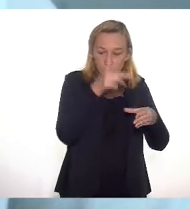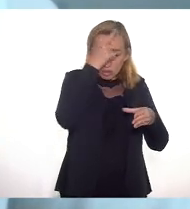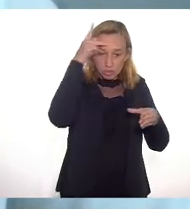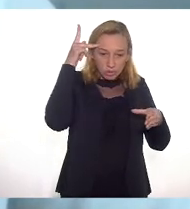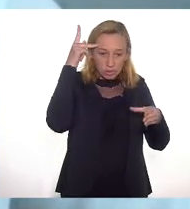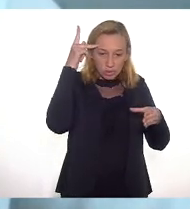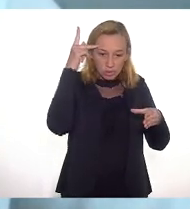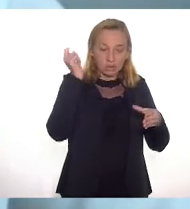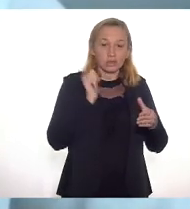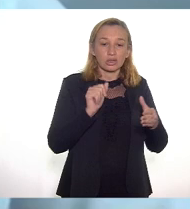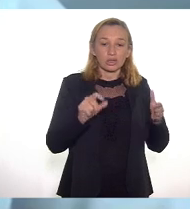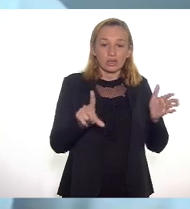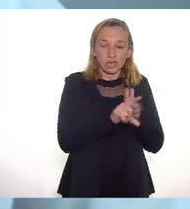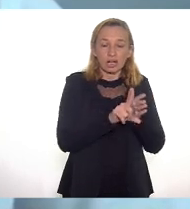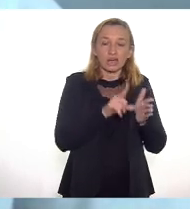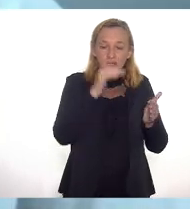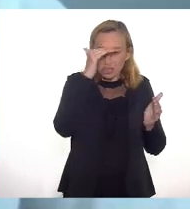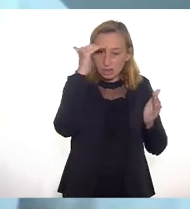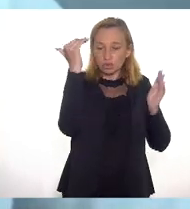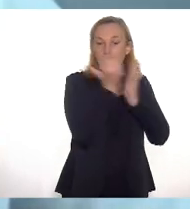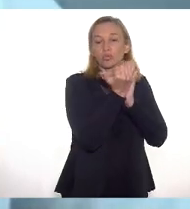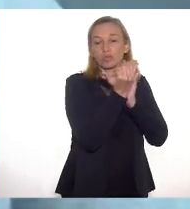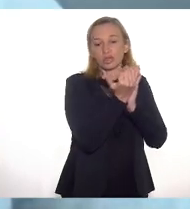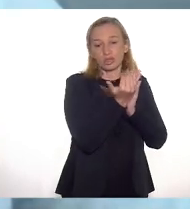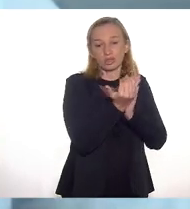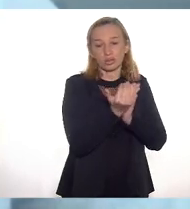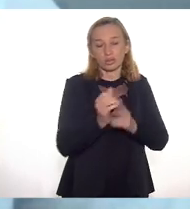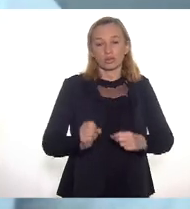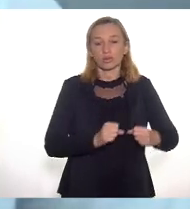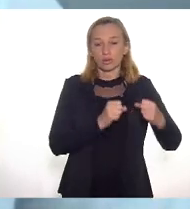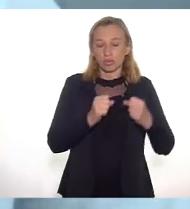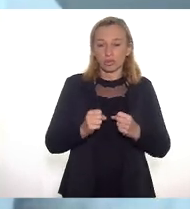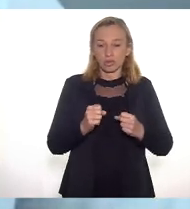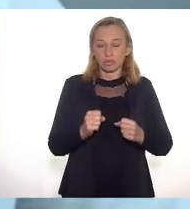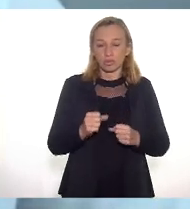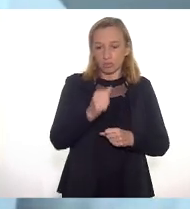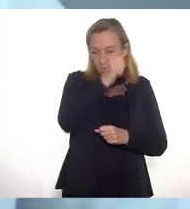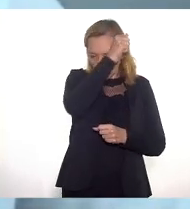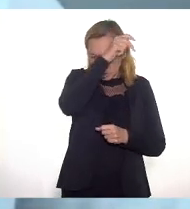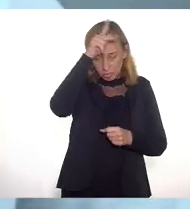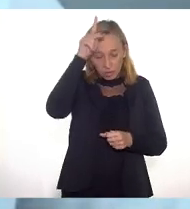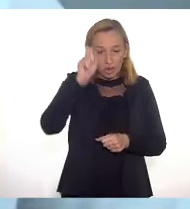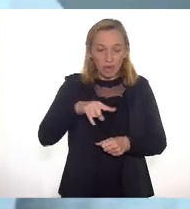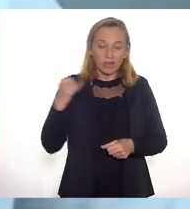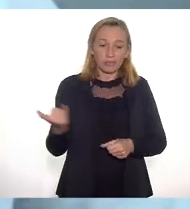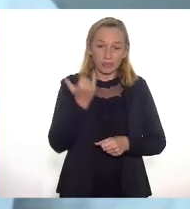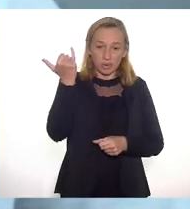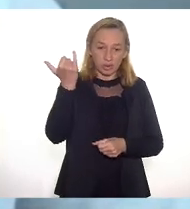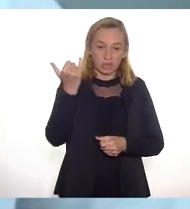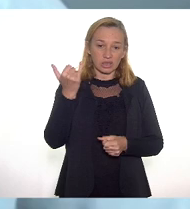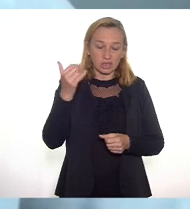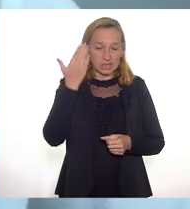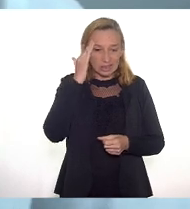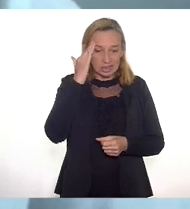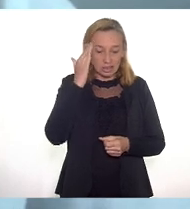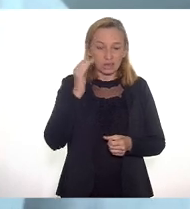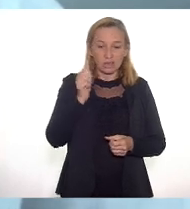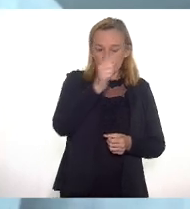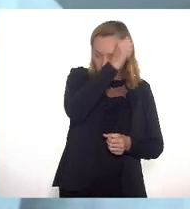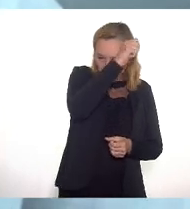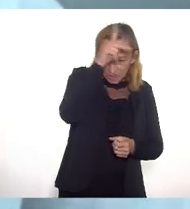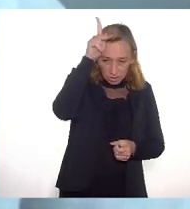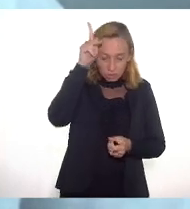lei seja efetivamente cumprida por parte do Poder Público Municipal. É necessário entender, seja as